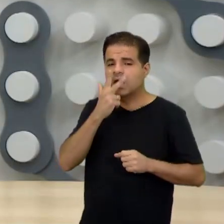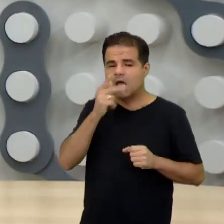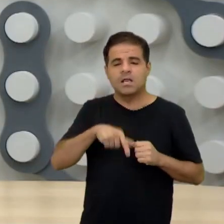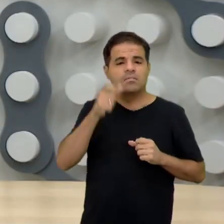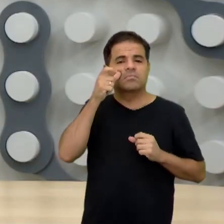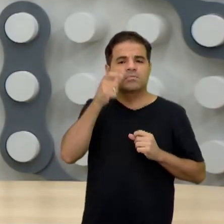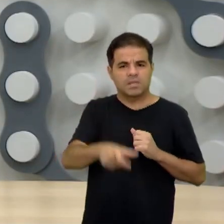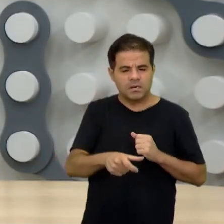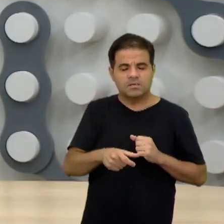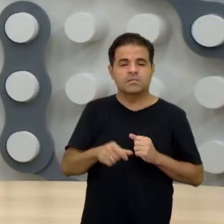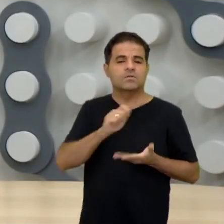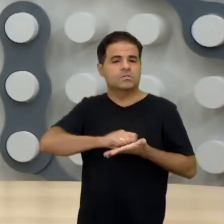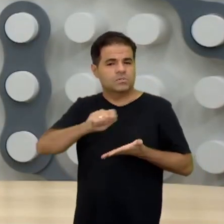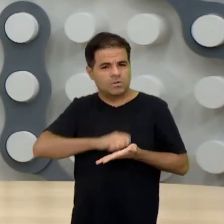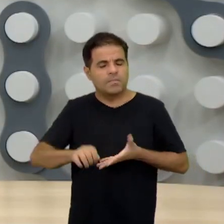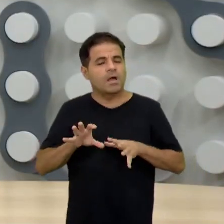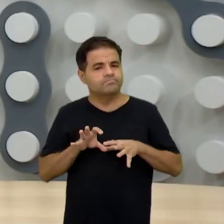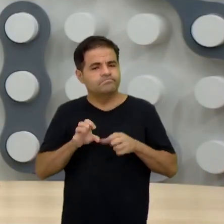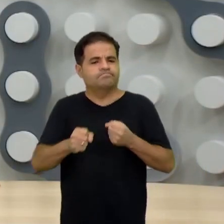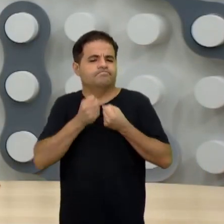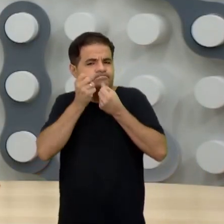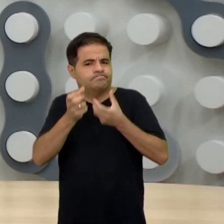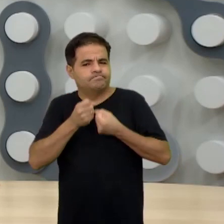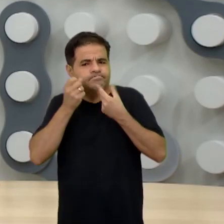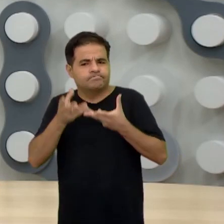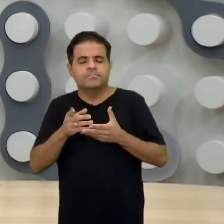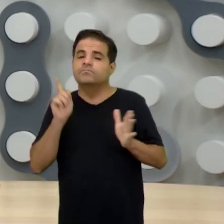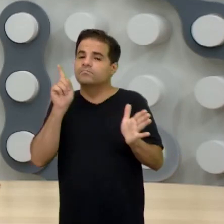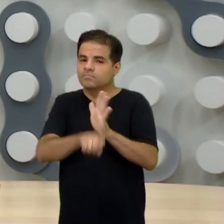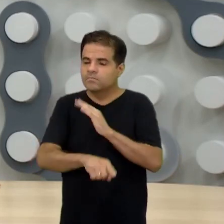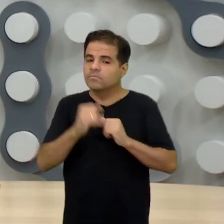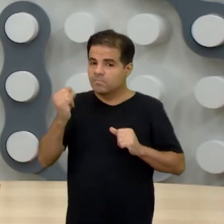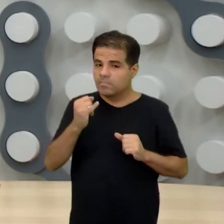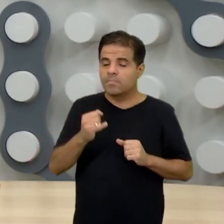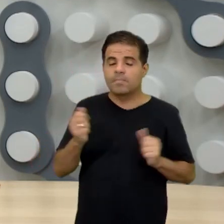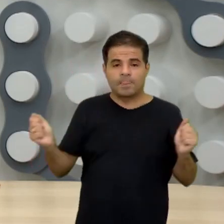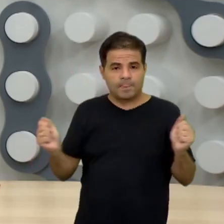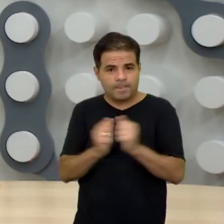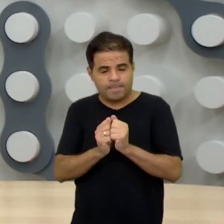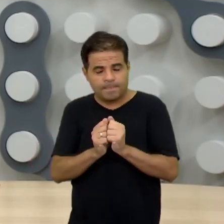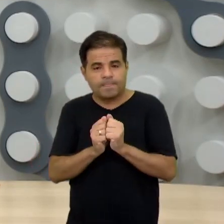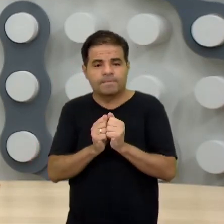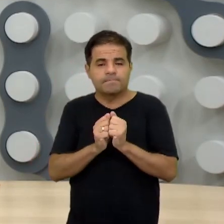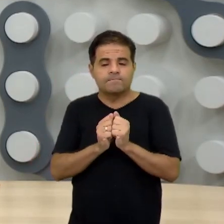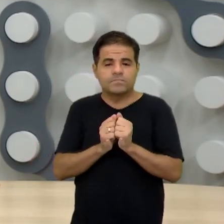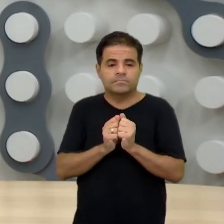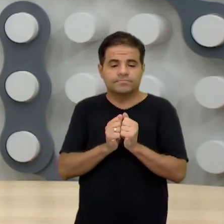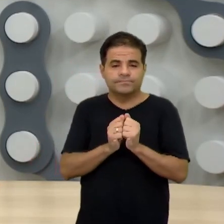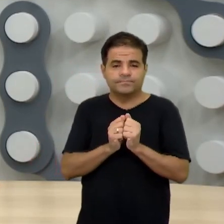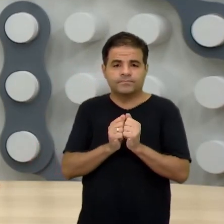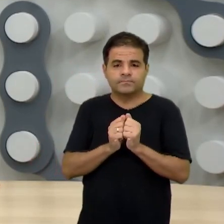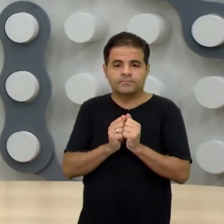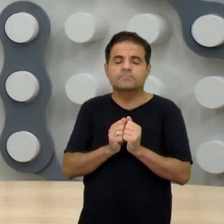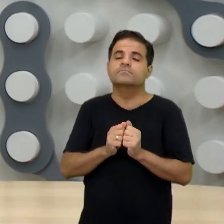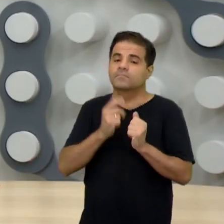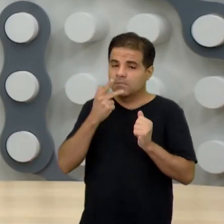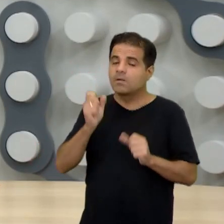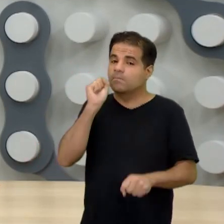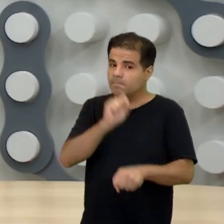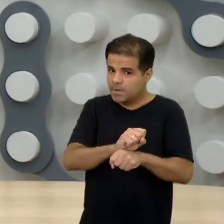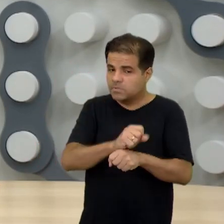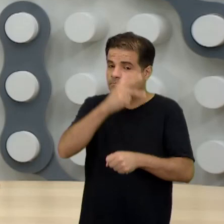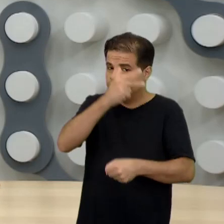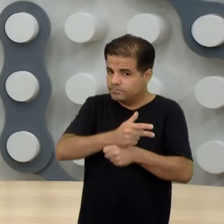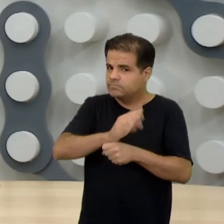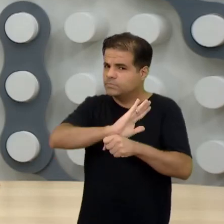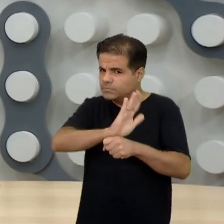interessante. Então, tomar nota sempre. É importante, você está agora comigo, pode pausar o seu vídeo, né? Buscar